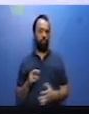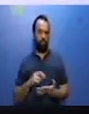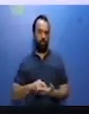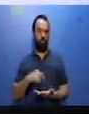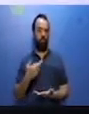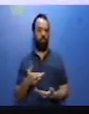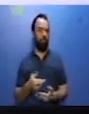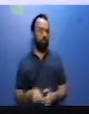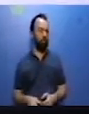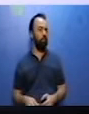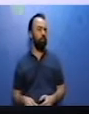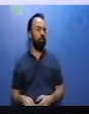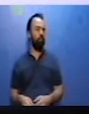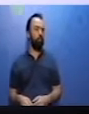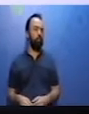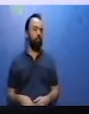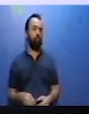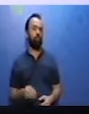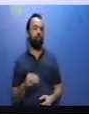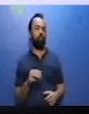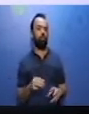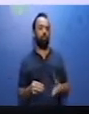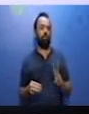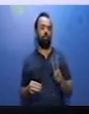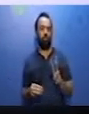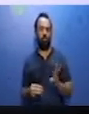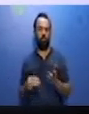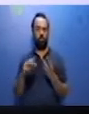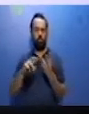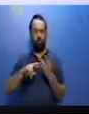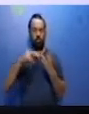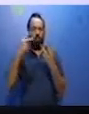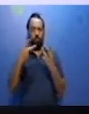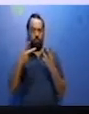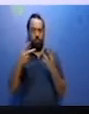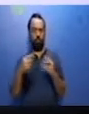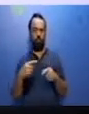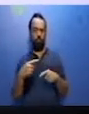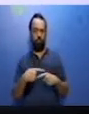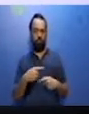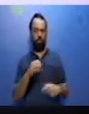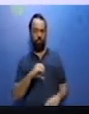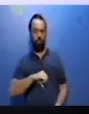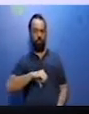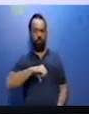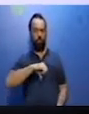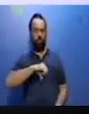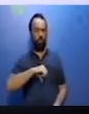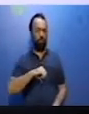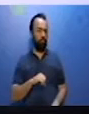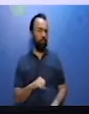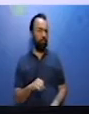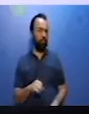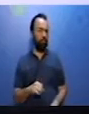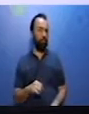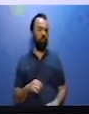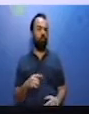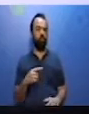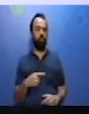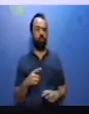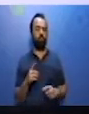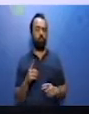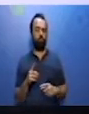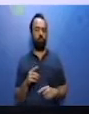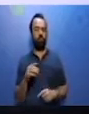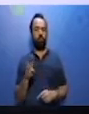resolver aqui ó esse três levado ao quadrado é 339 camisa aqui ou menos